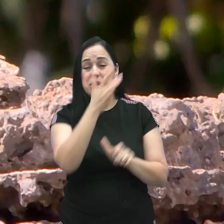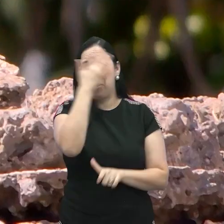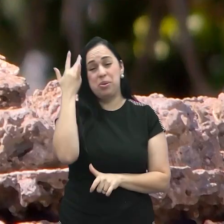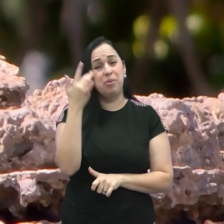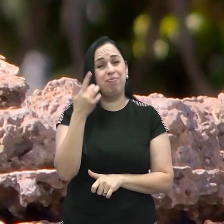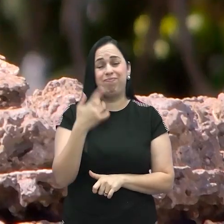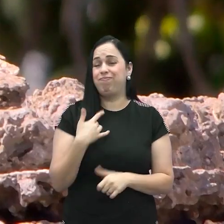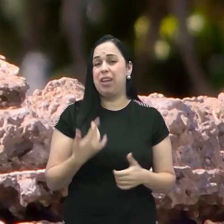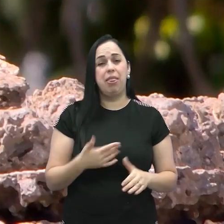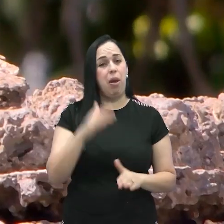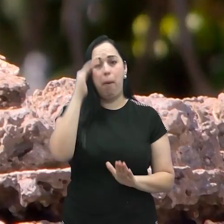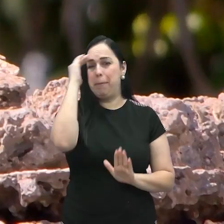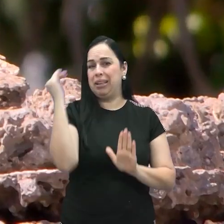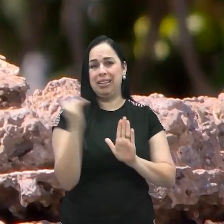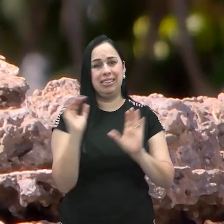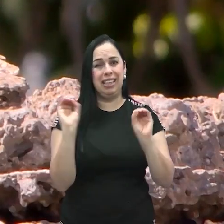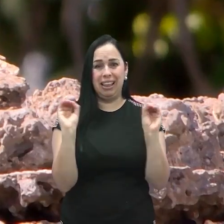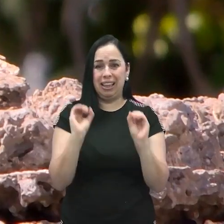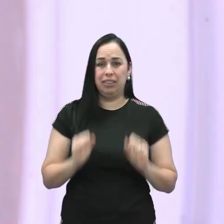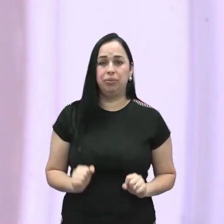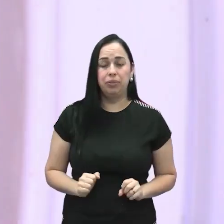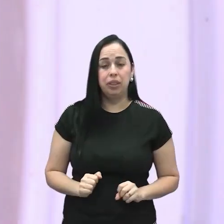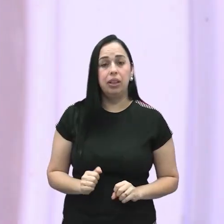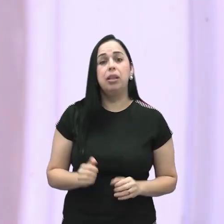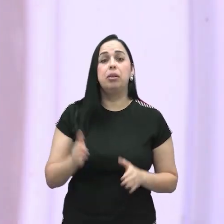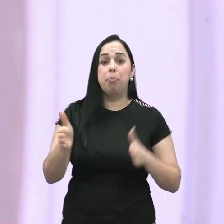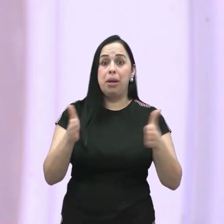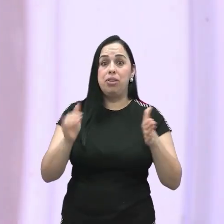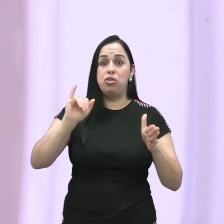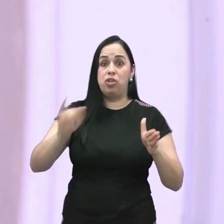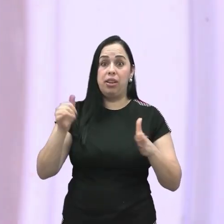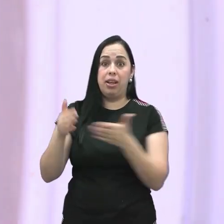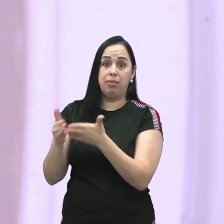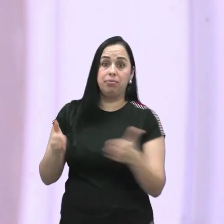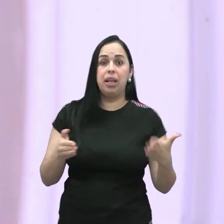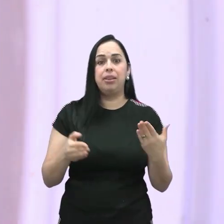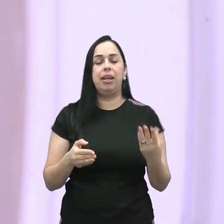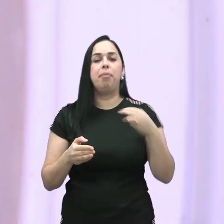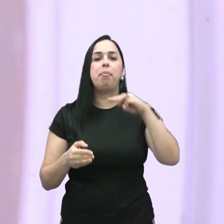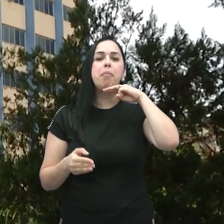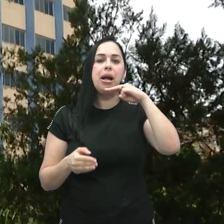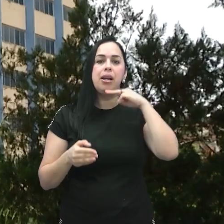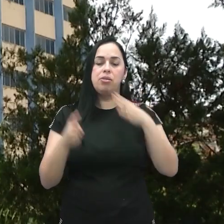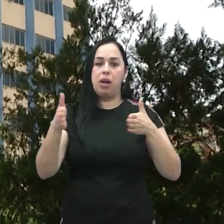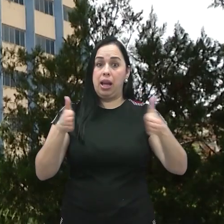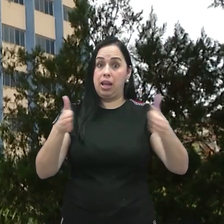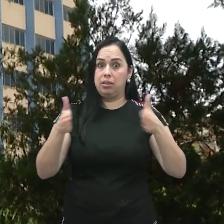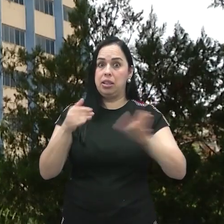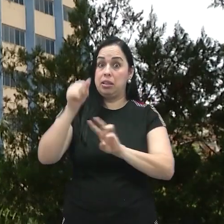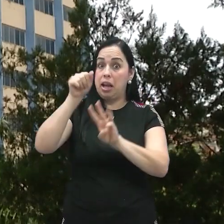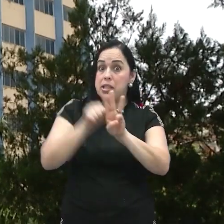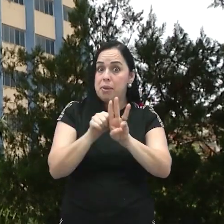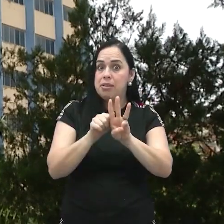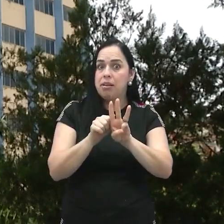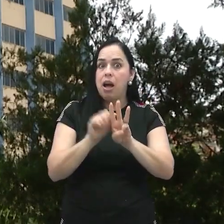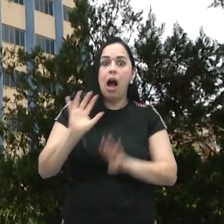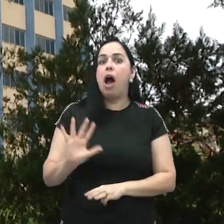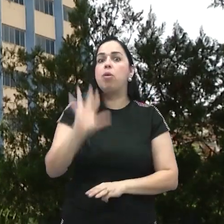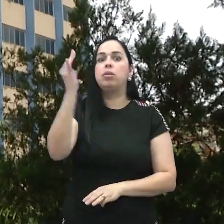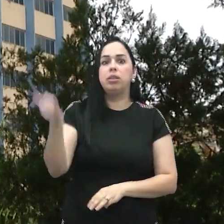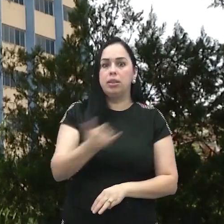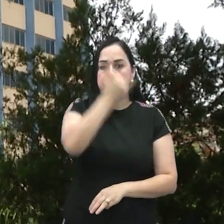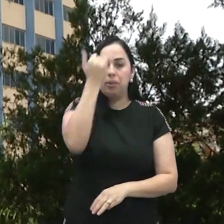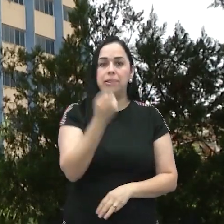população não segue esse exemplo de cidadania. No primeiro trimestre de 2025, a Prefeitura registrou